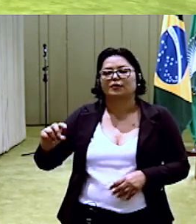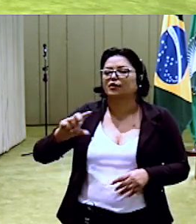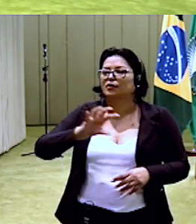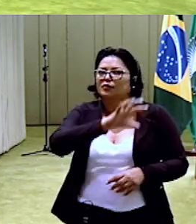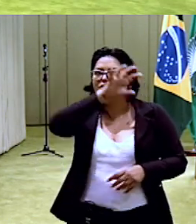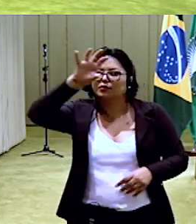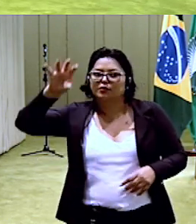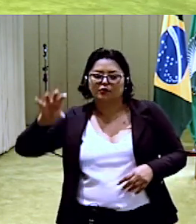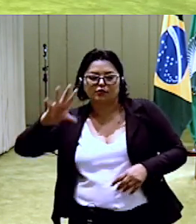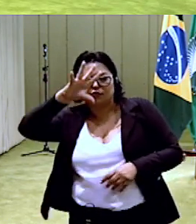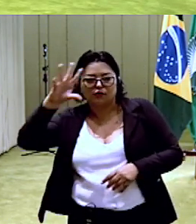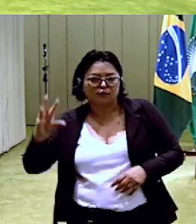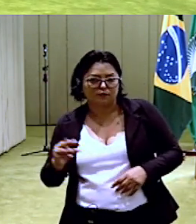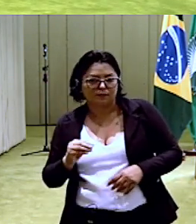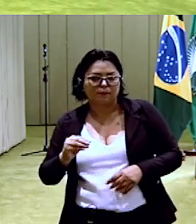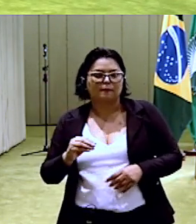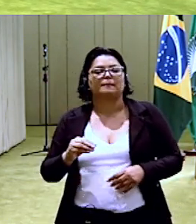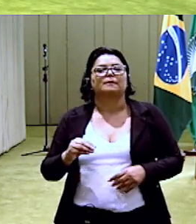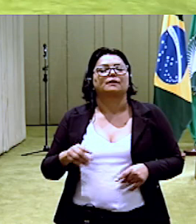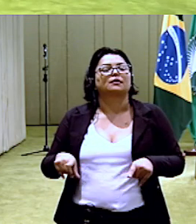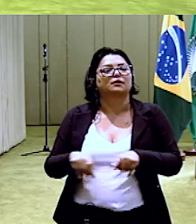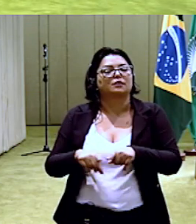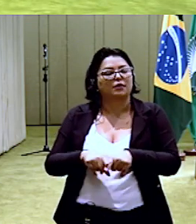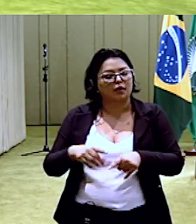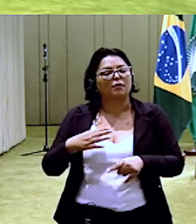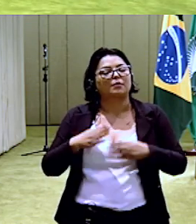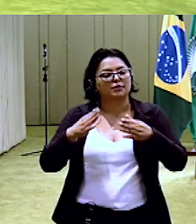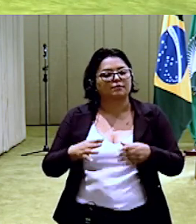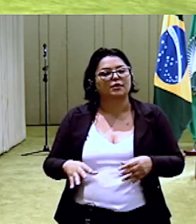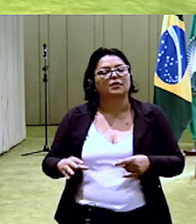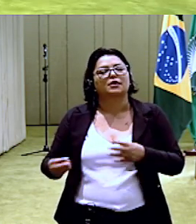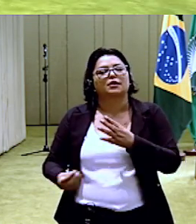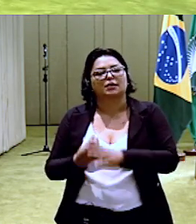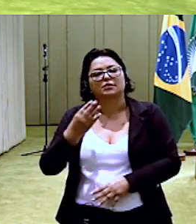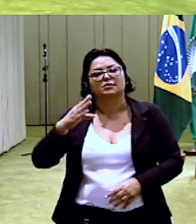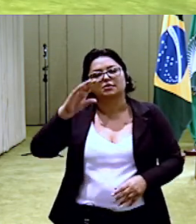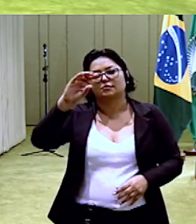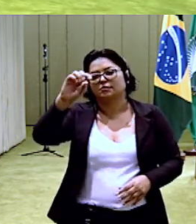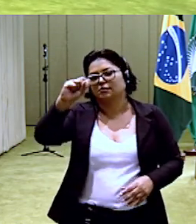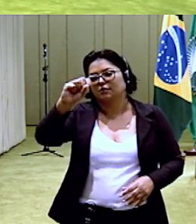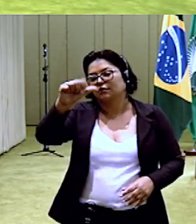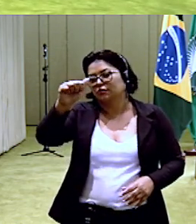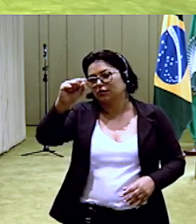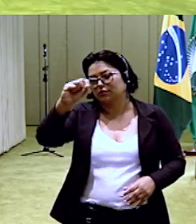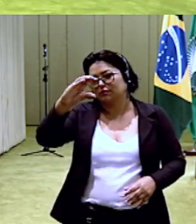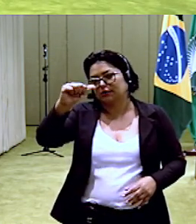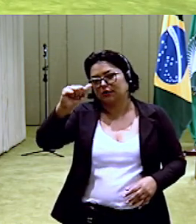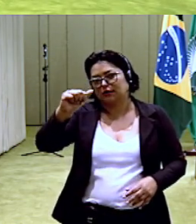transnacionais. E tive envolvido também há alguns anos na criação do ASCAI, que é uma companhia